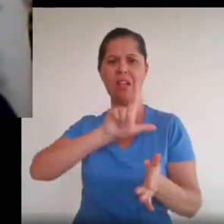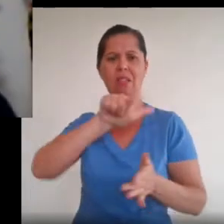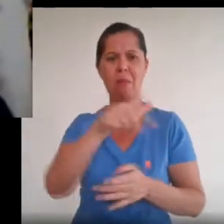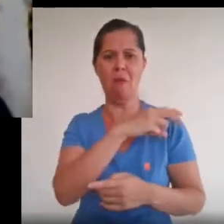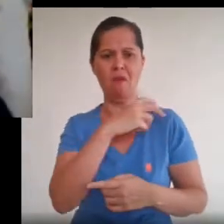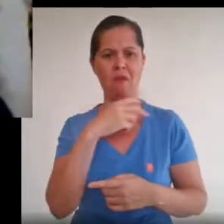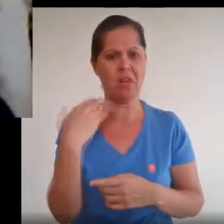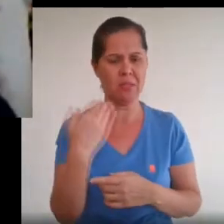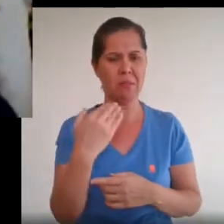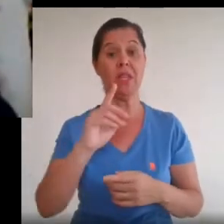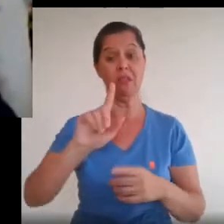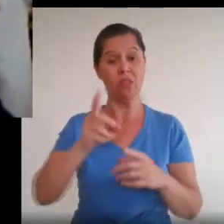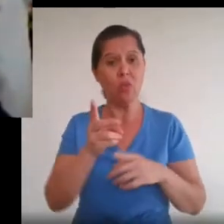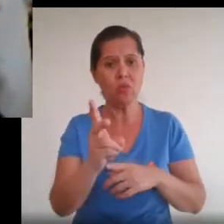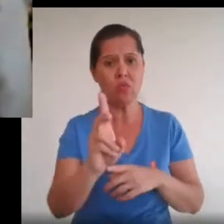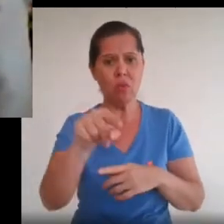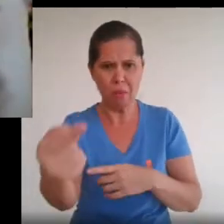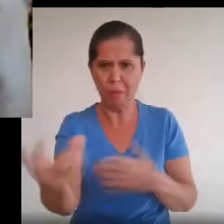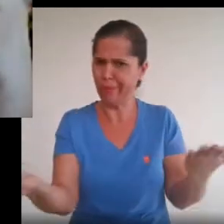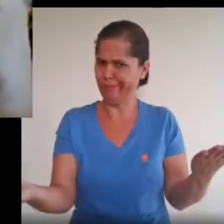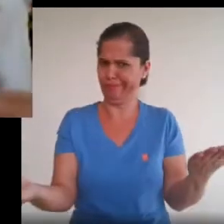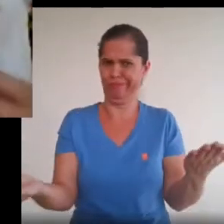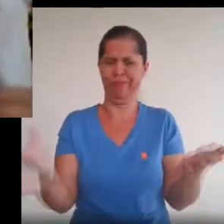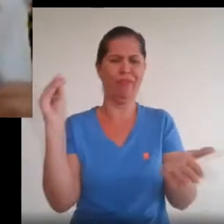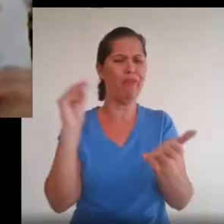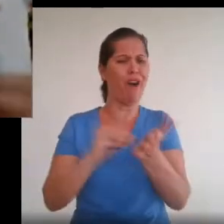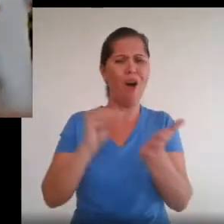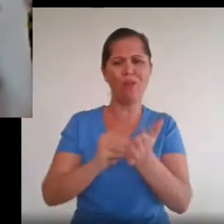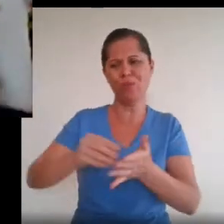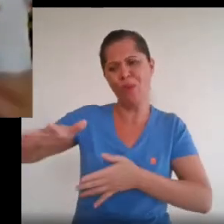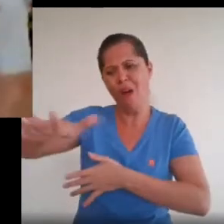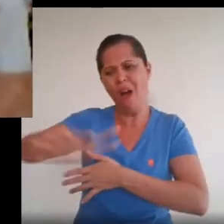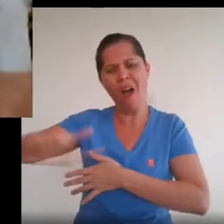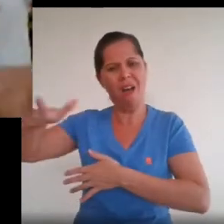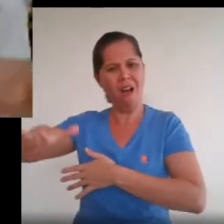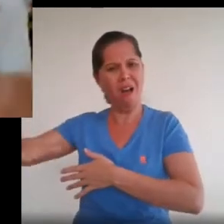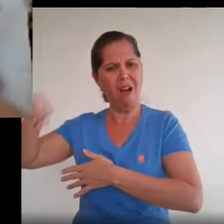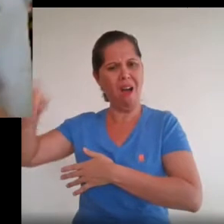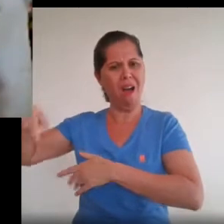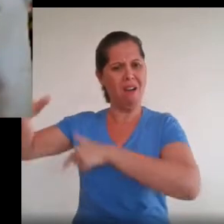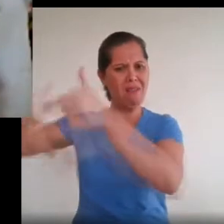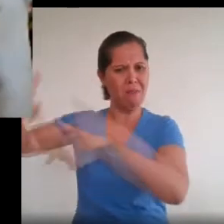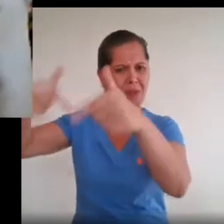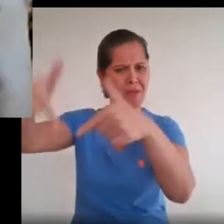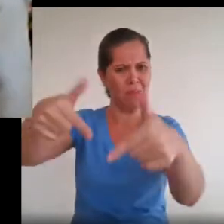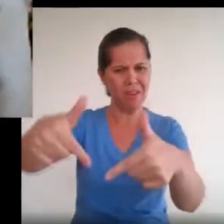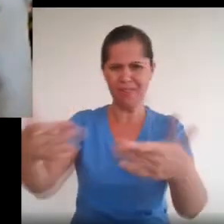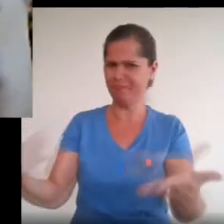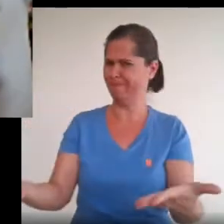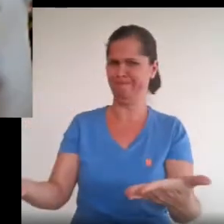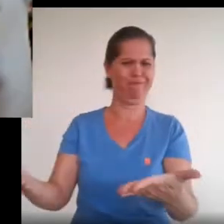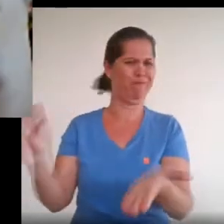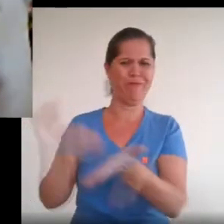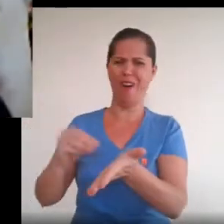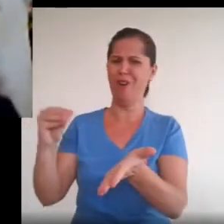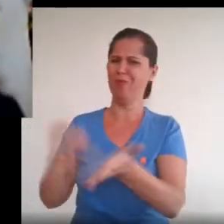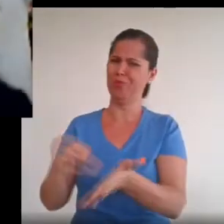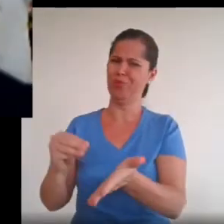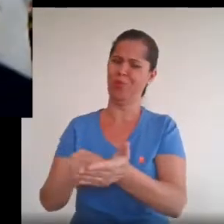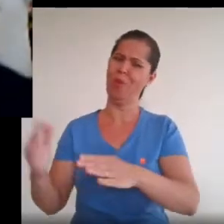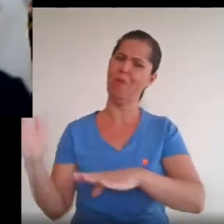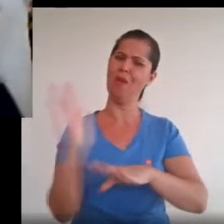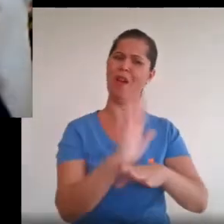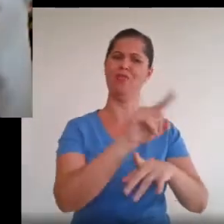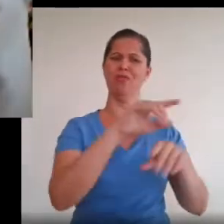tinha as outras áreas do conhecimento e dos trabalhos funcionando para que essa